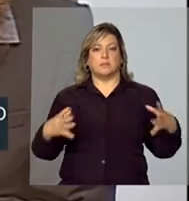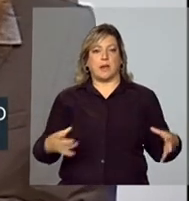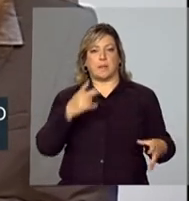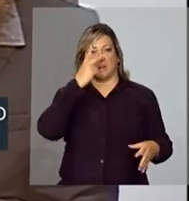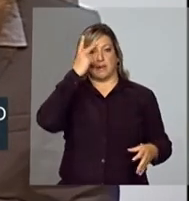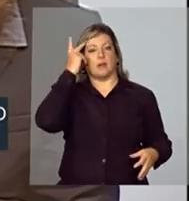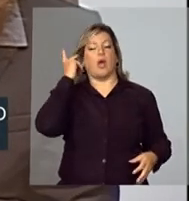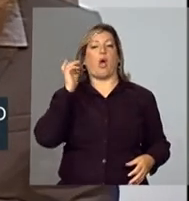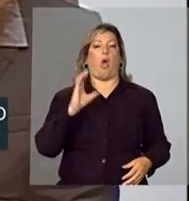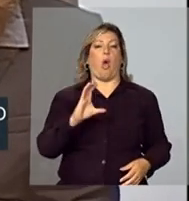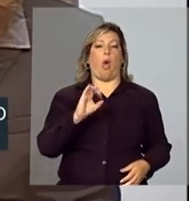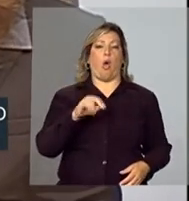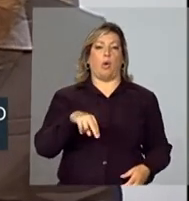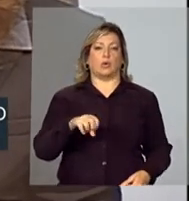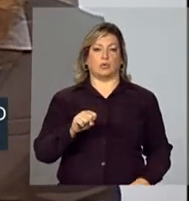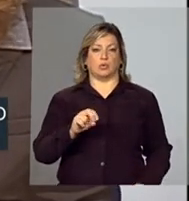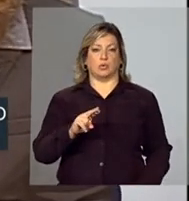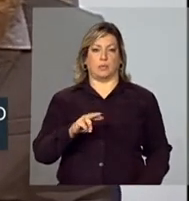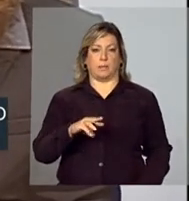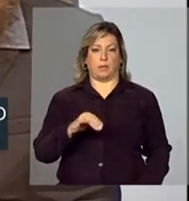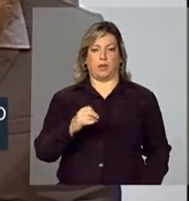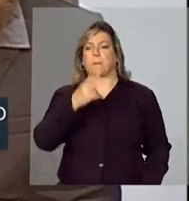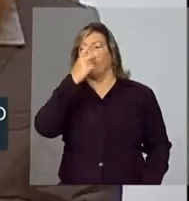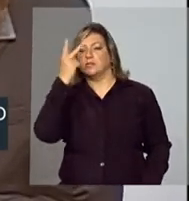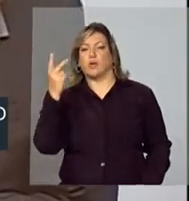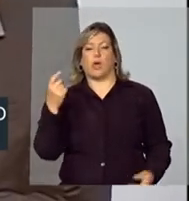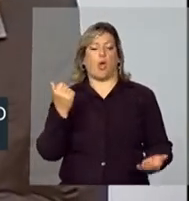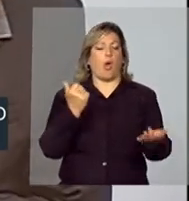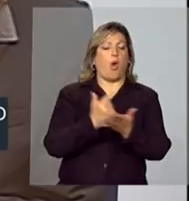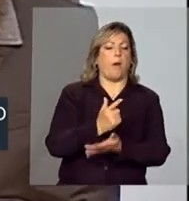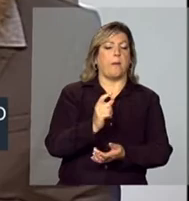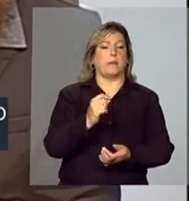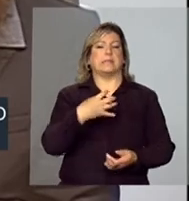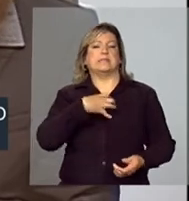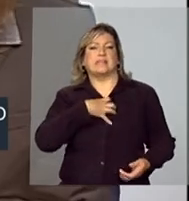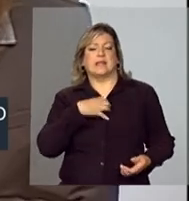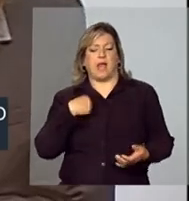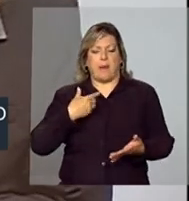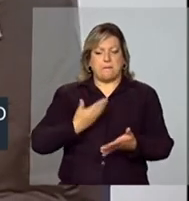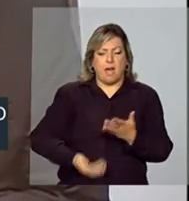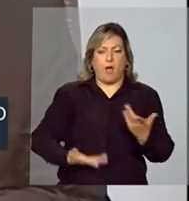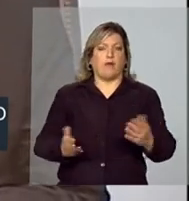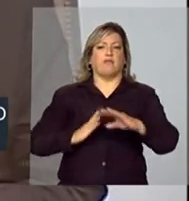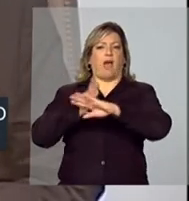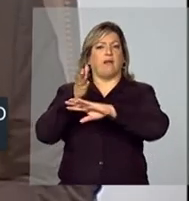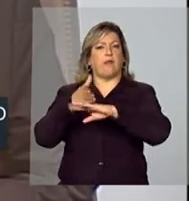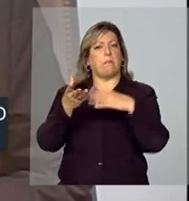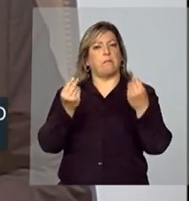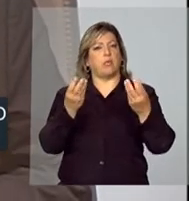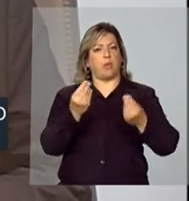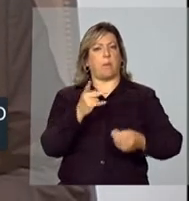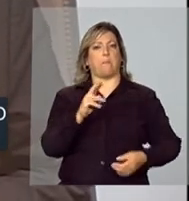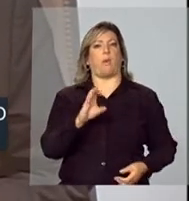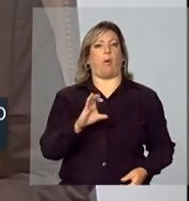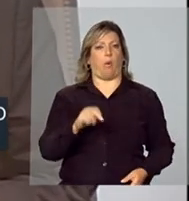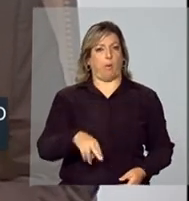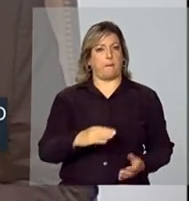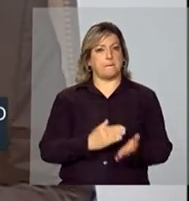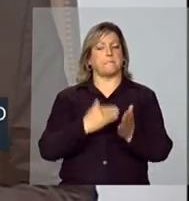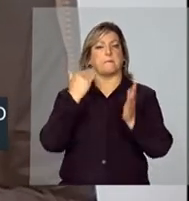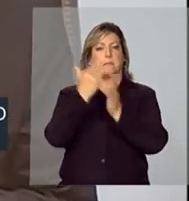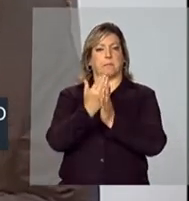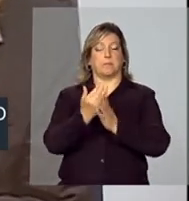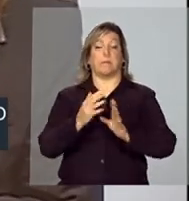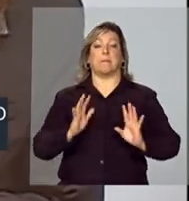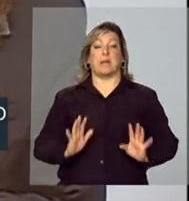procons entre os meses de Julho Agosto né aqui é possível analisar mas